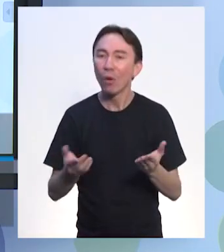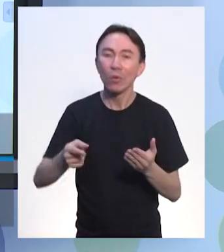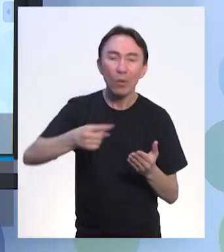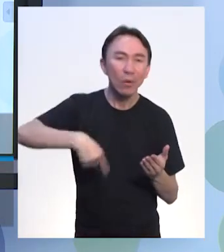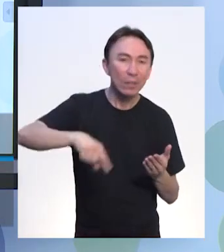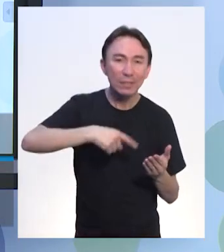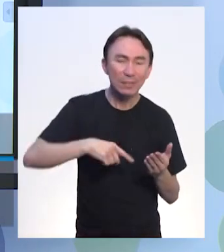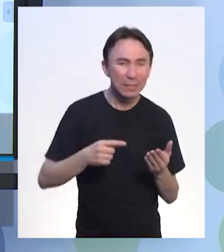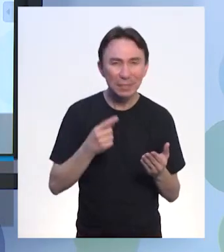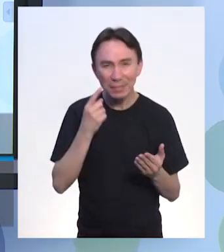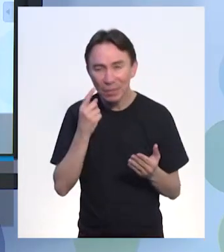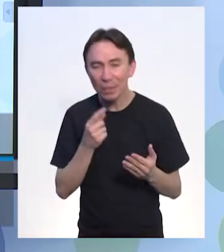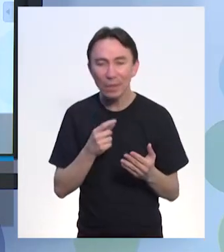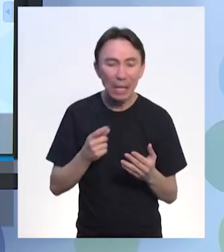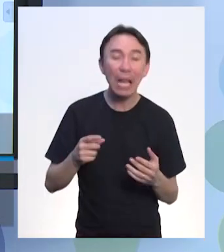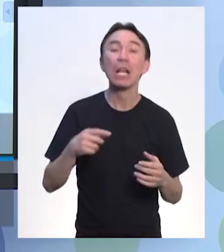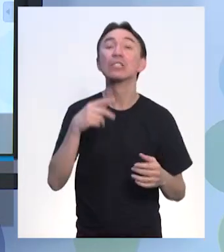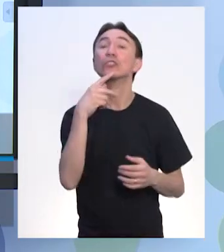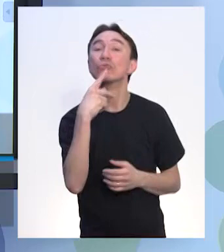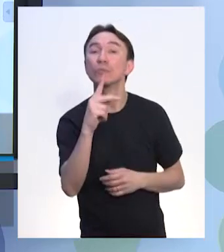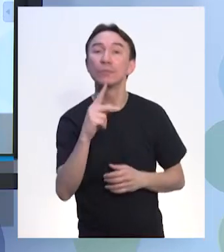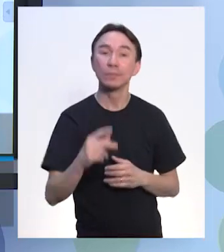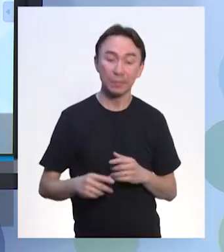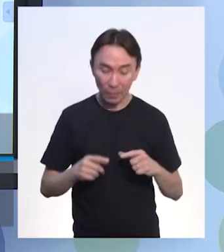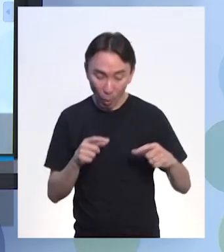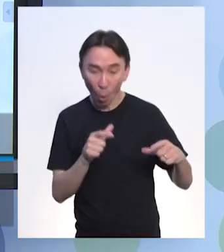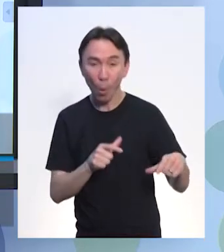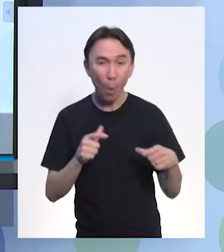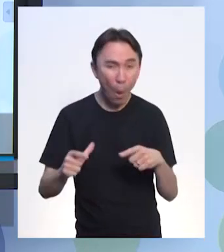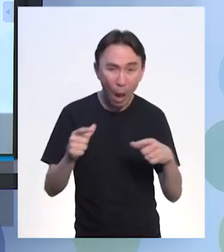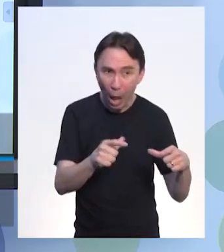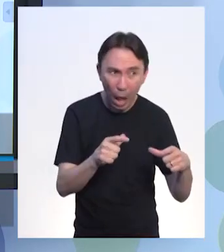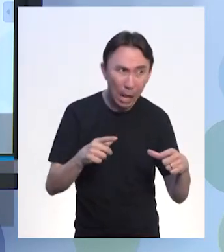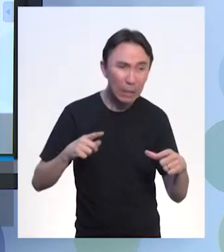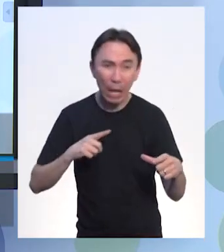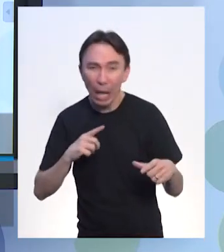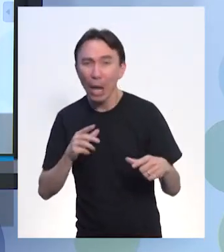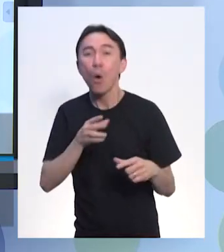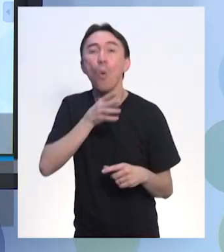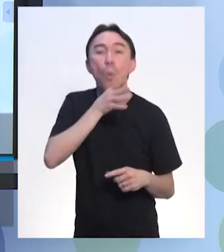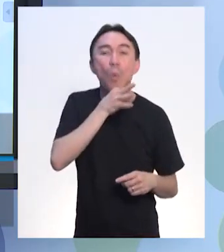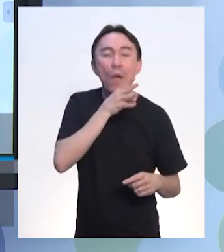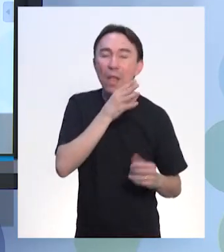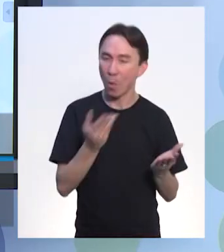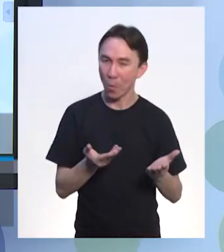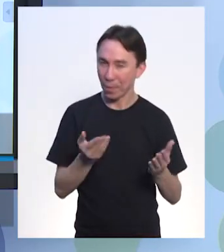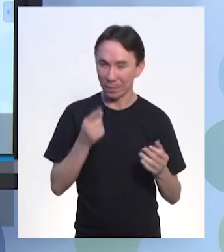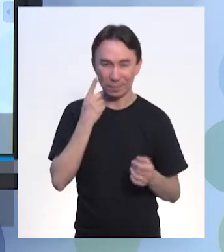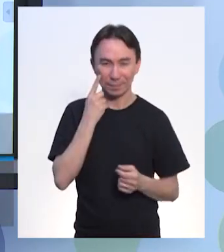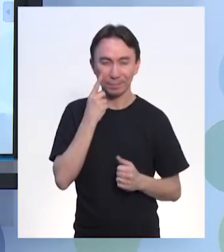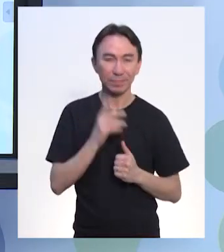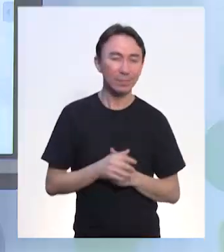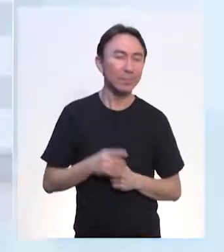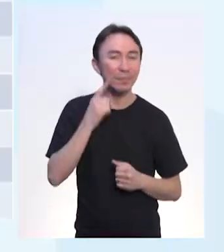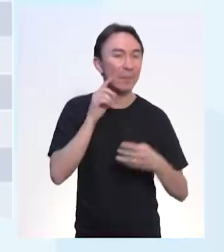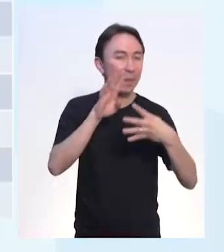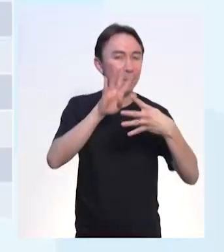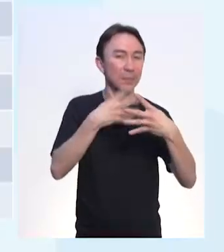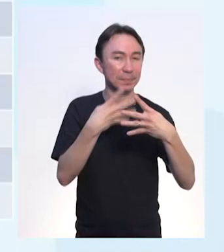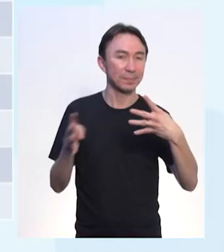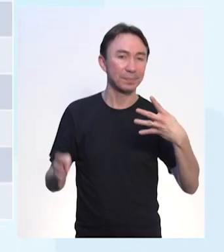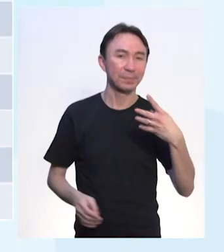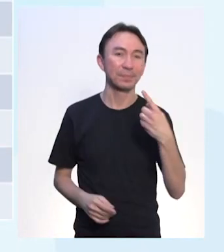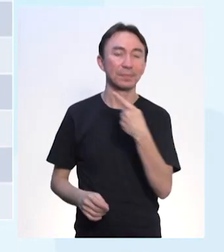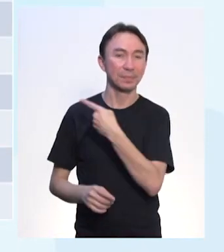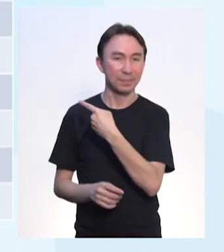dos lugares aí onde vocês estão, se tem ou não, o que vocês fazem ou não. É bem, olha a tabela, Ju, o que eu coloquei na tabela, ó,